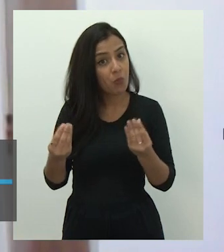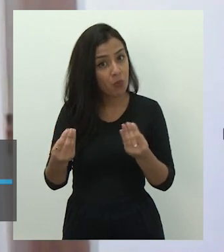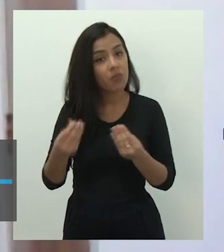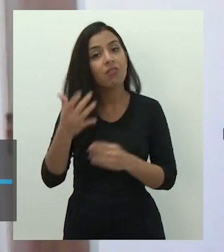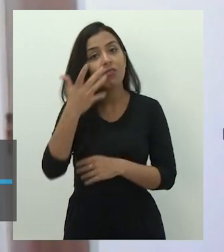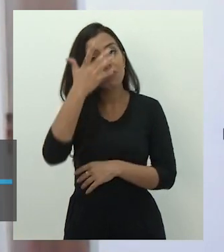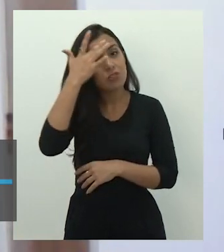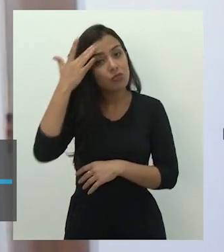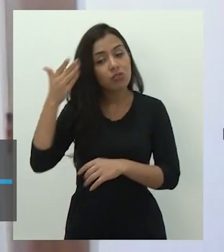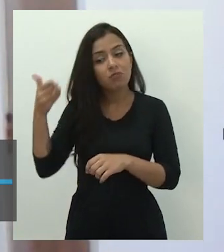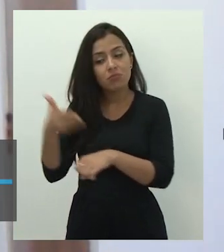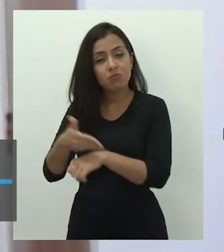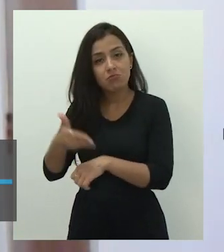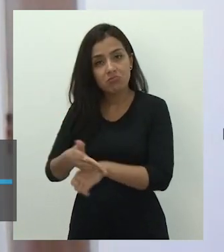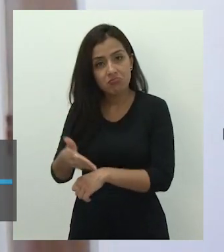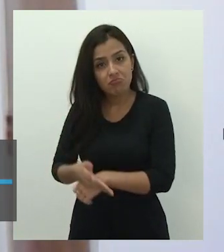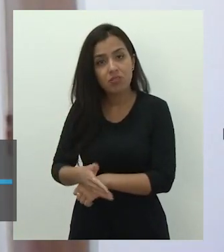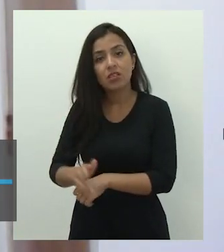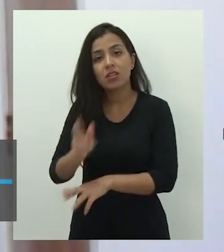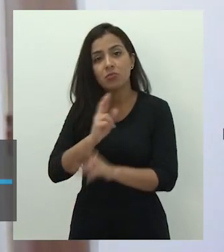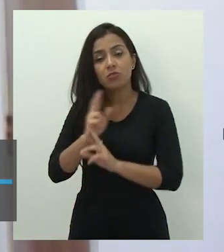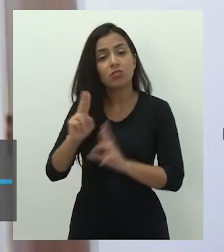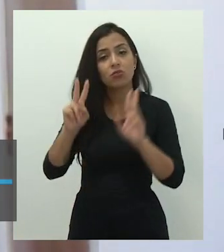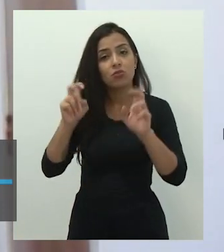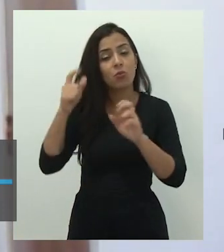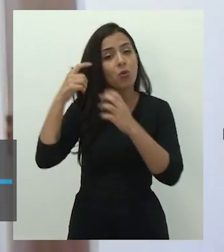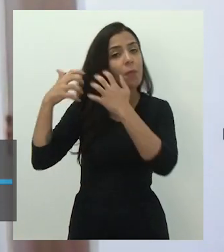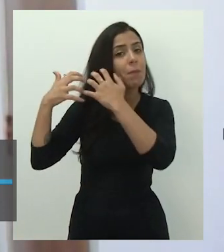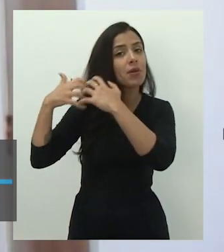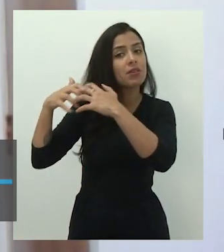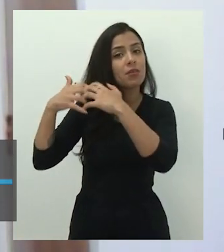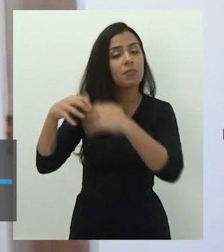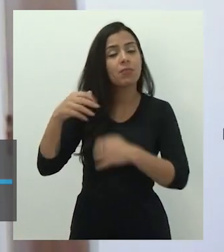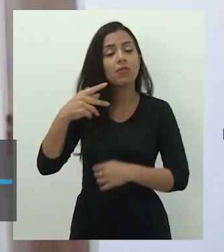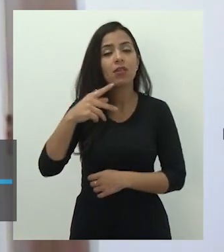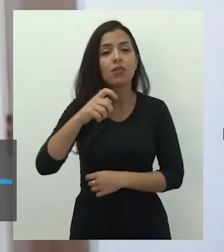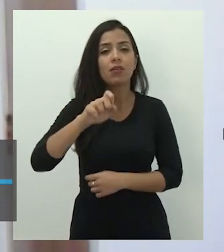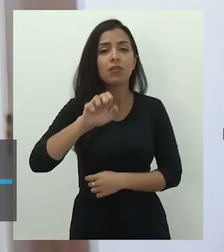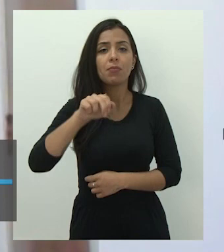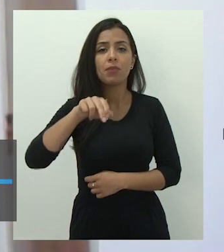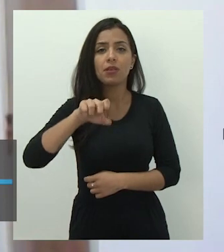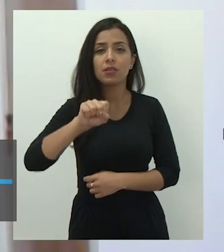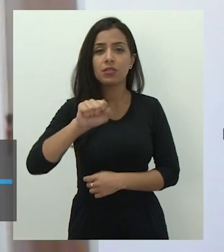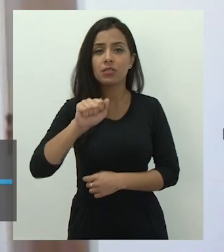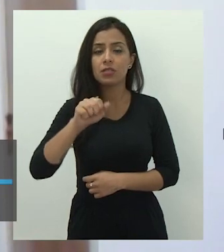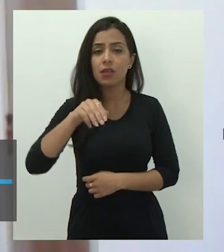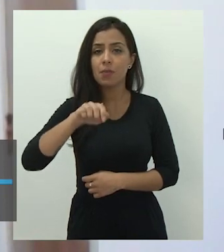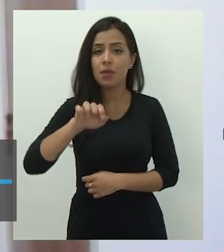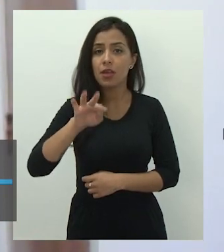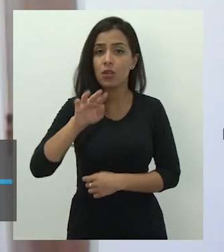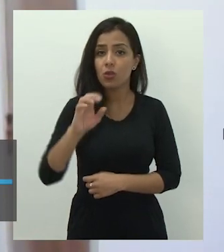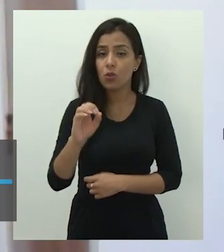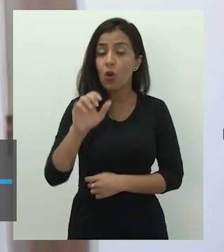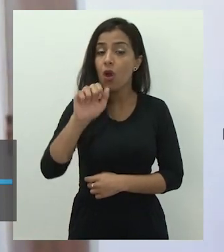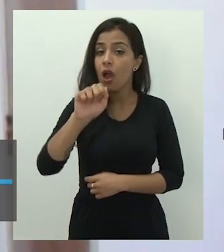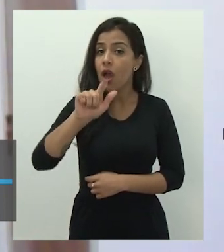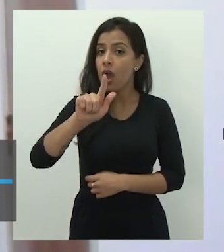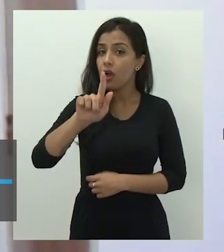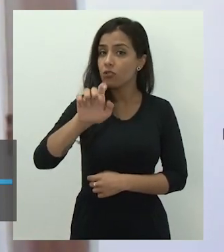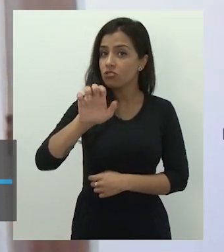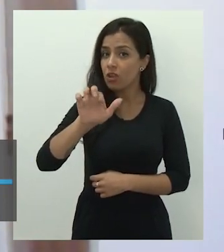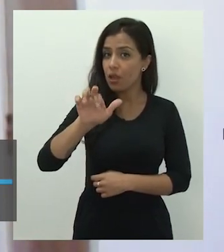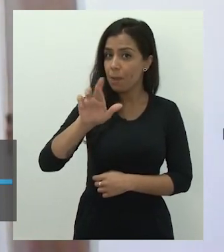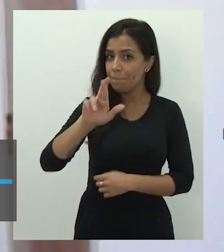considerações a respeito do pensamento algébrico. Mas é interessante lembrar e falar com vocês o seguinte: não há